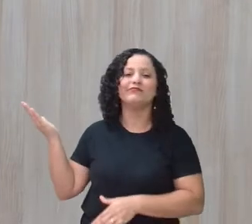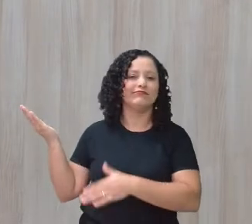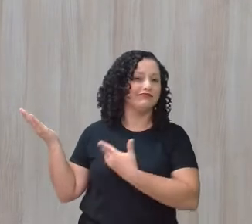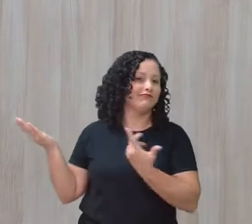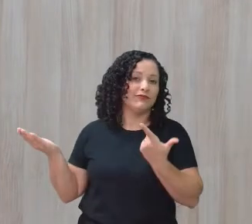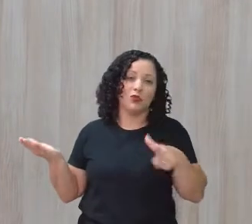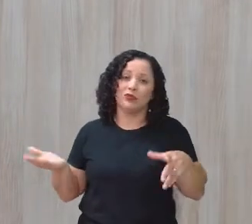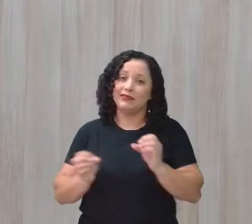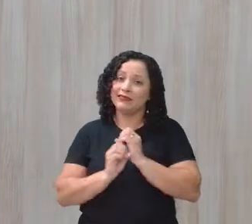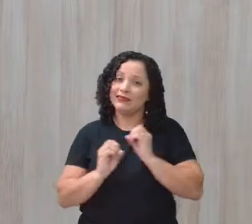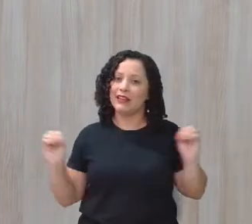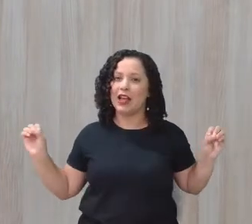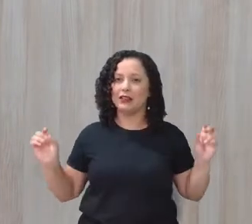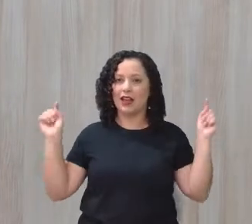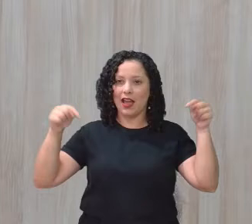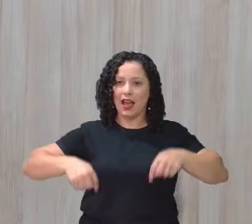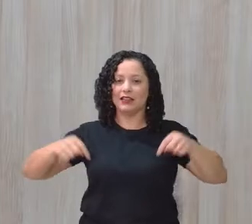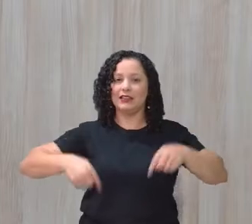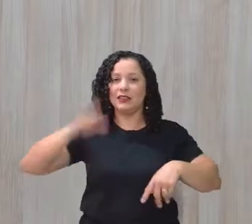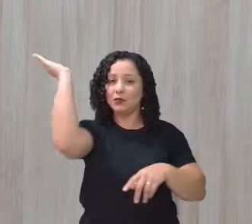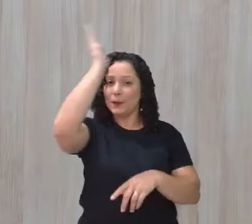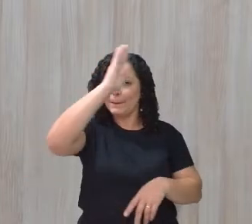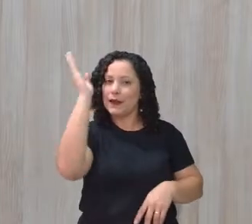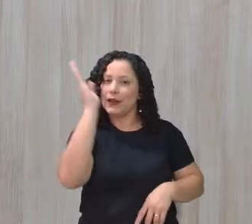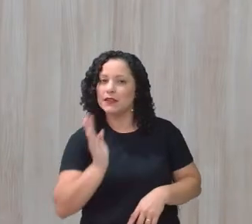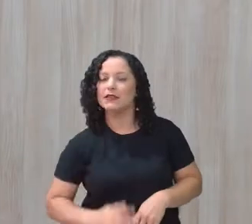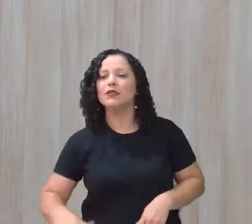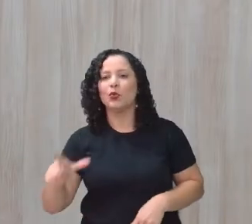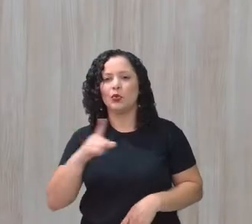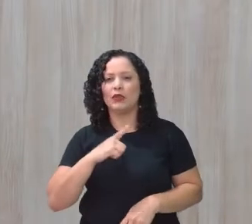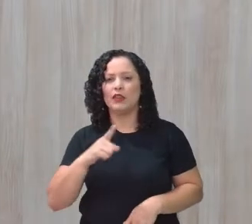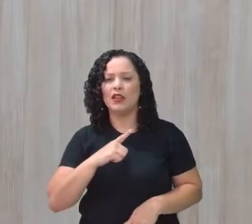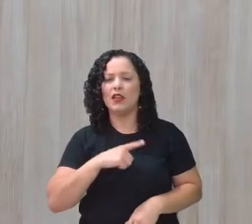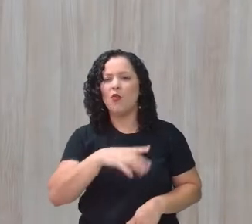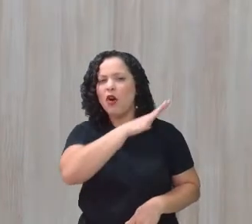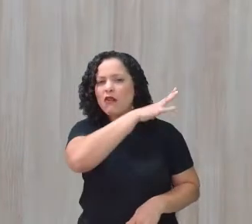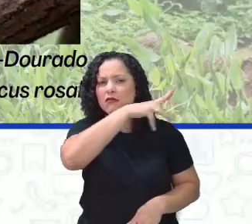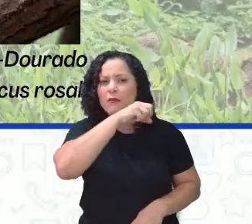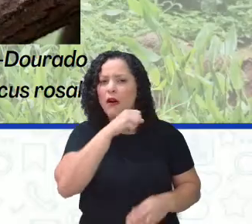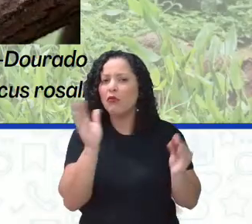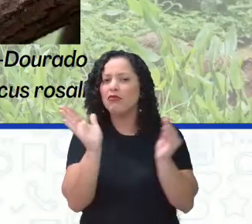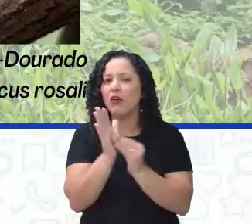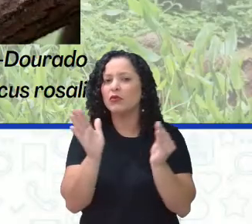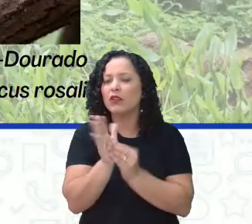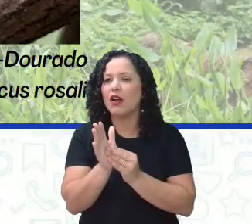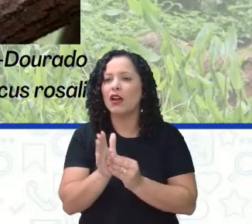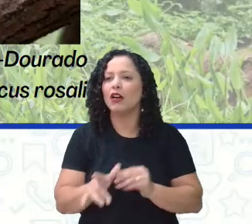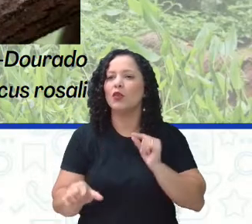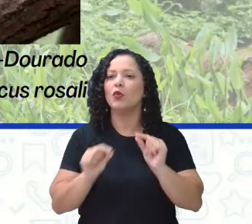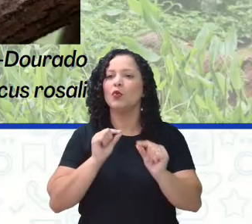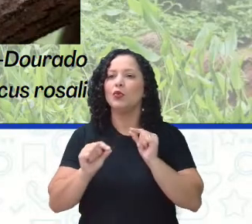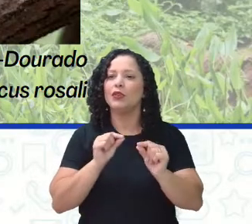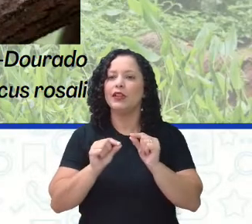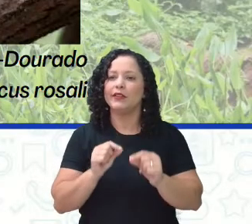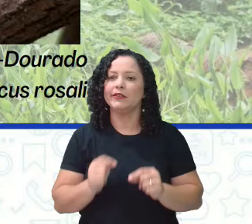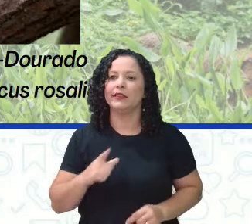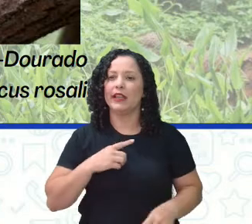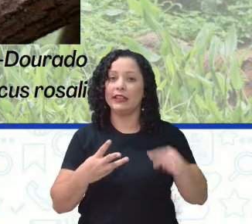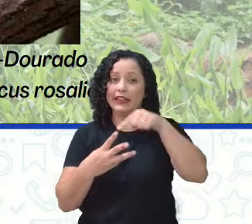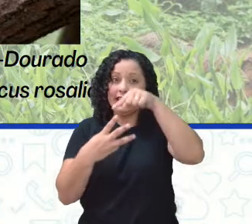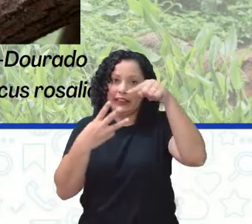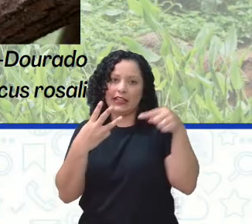professor? Aqui no Brasil, tem algum outro animal que entrou em extinção? Ó, aqui no Brasil, a gente tem